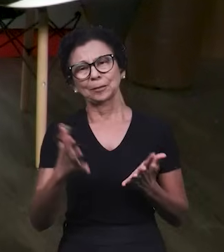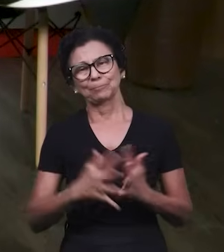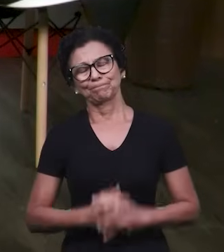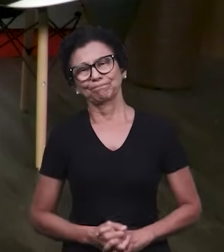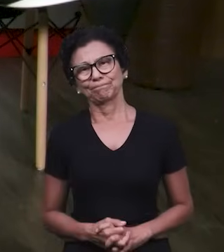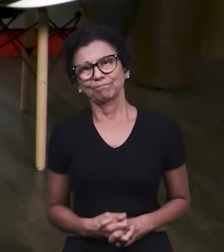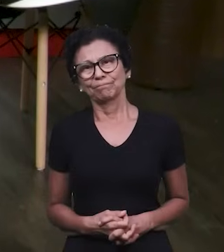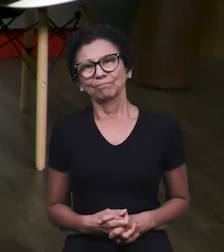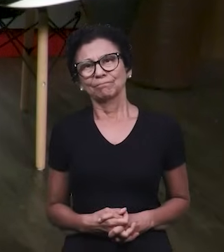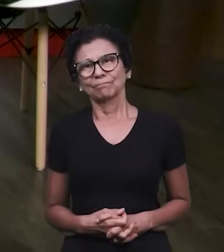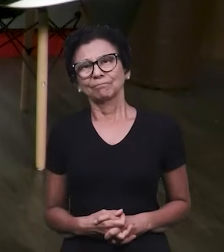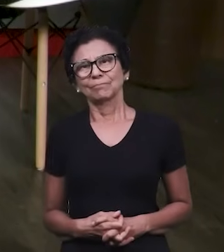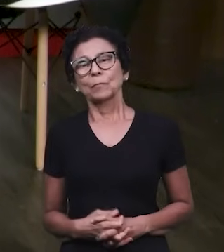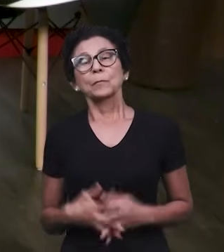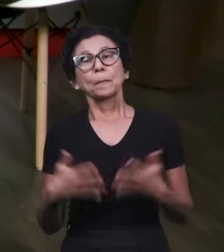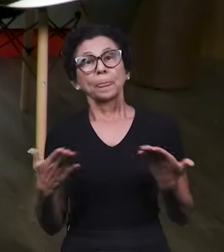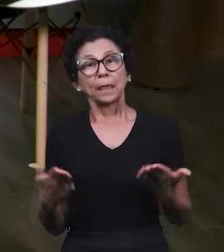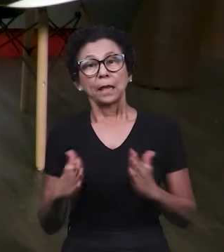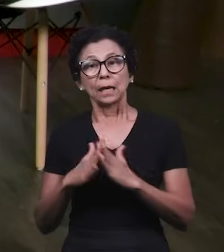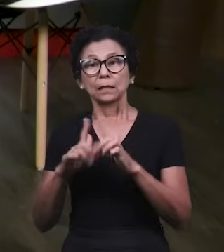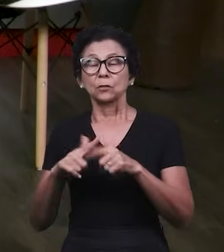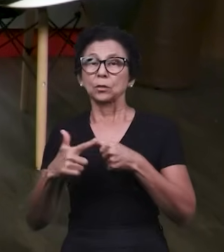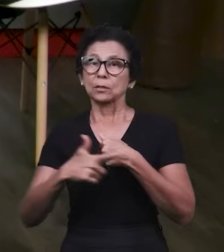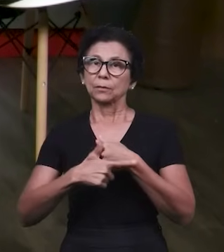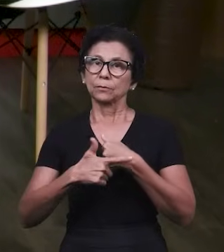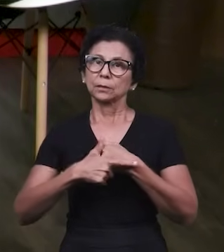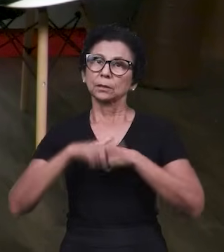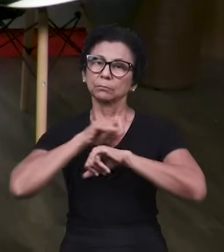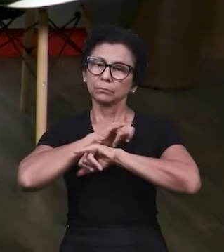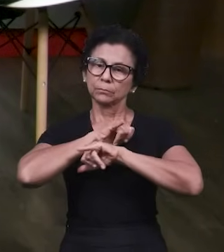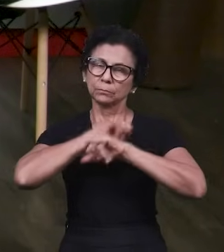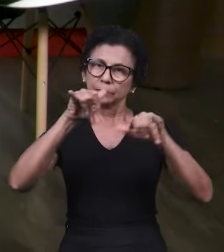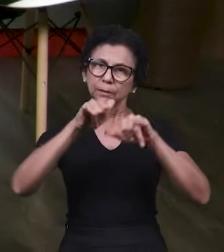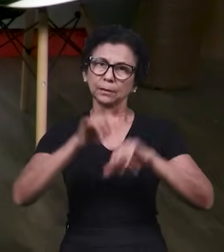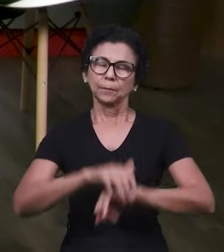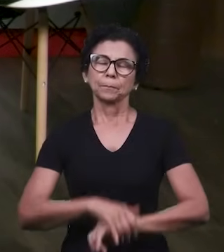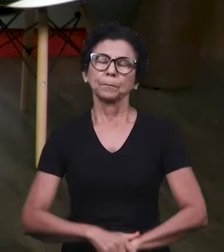Esse é o papel da igreja nesse momento. E há um outro texto da palavra que